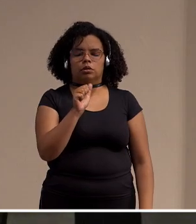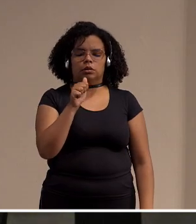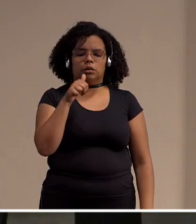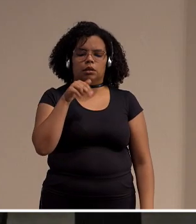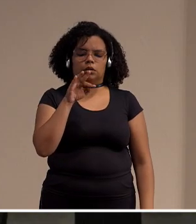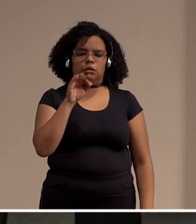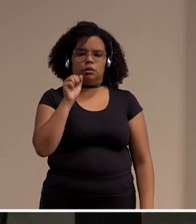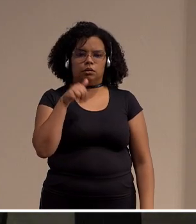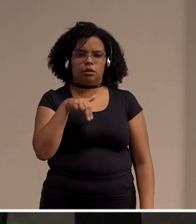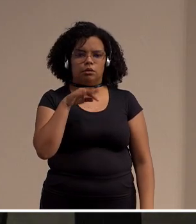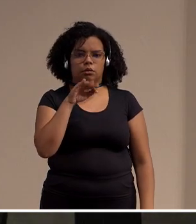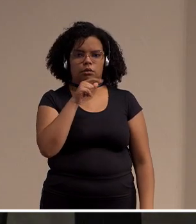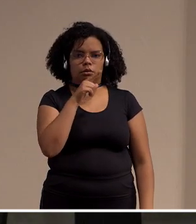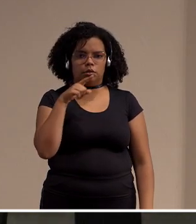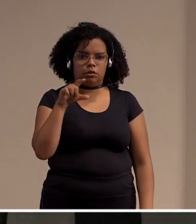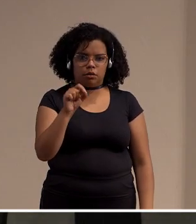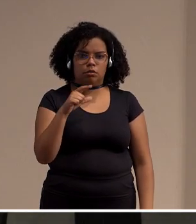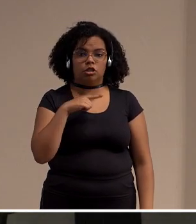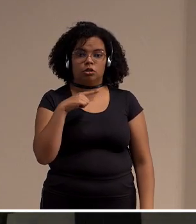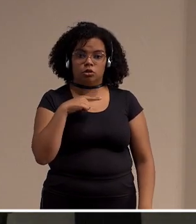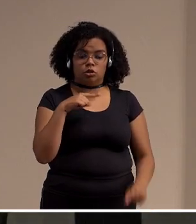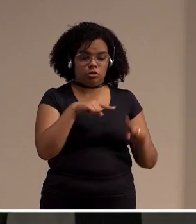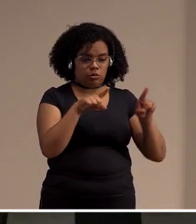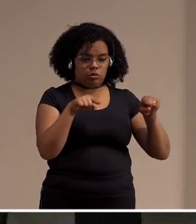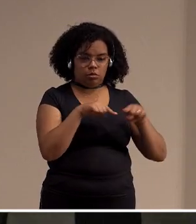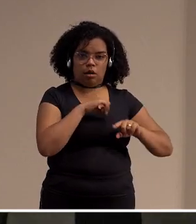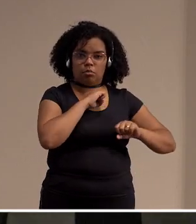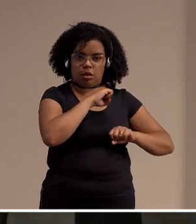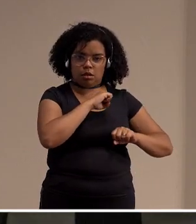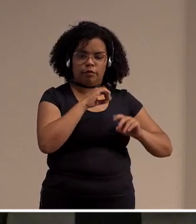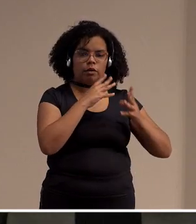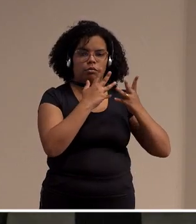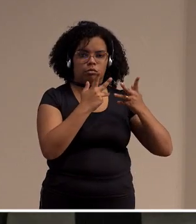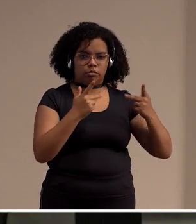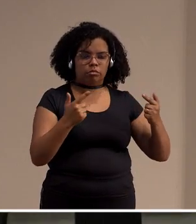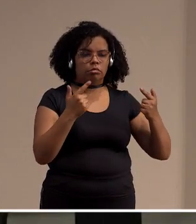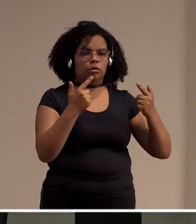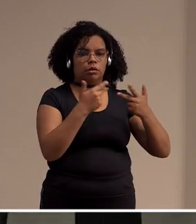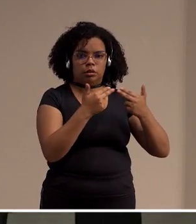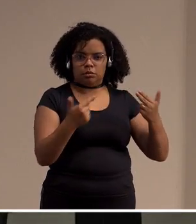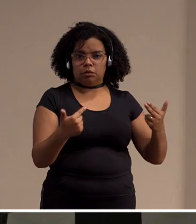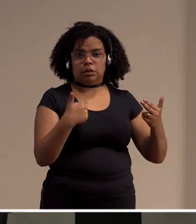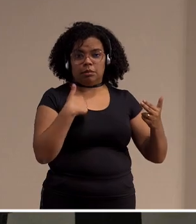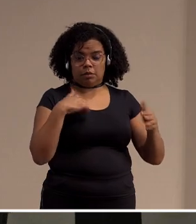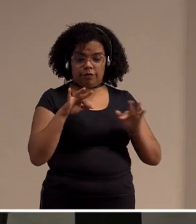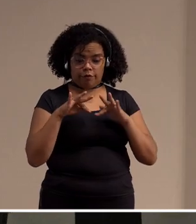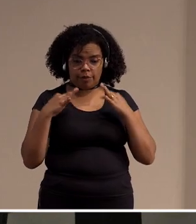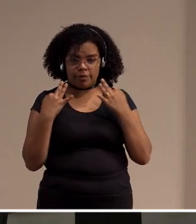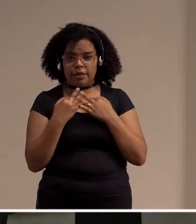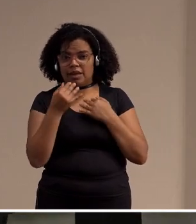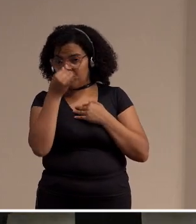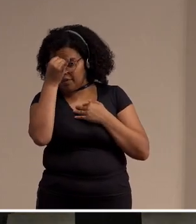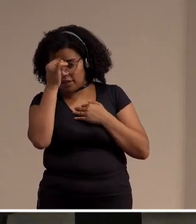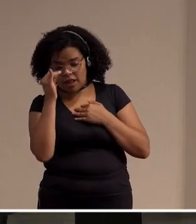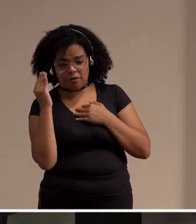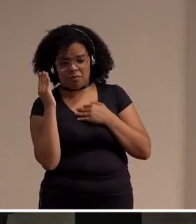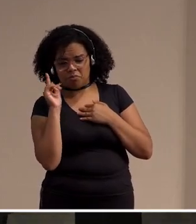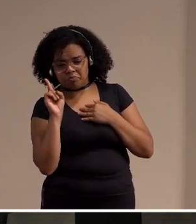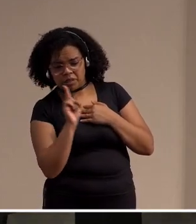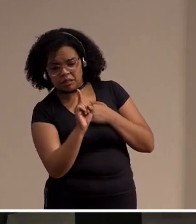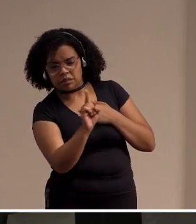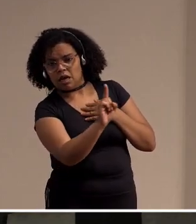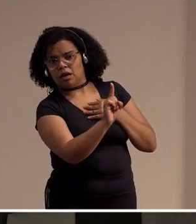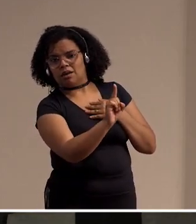lá, e era um lugar que a minha família evitava sempre passar. A gente sempre dava uma volta, a